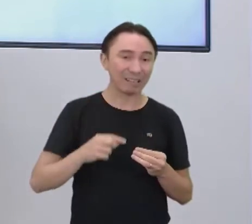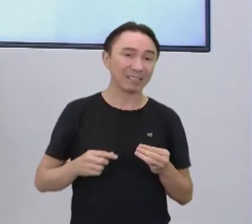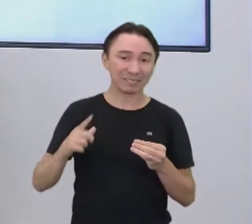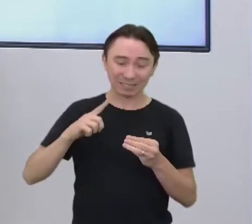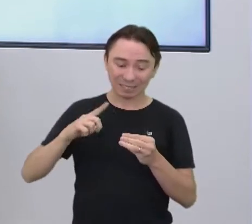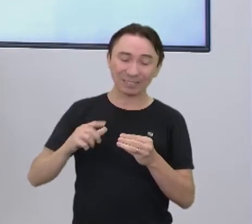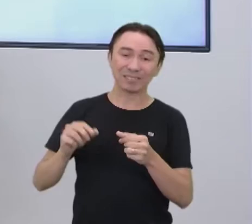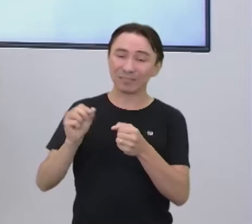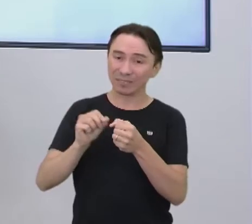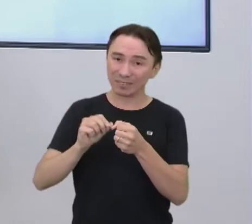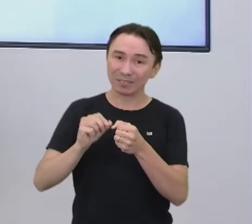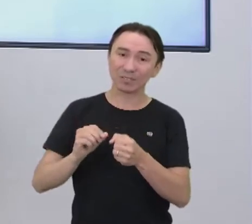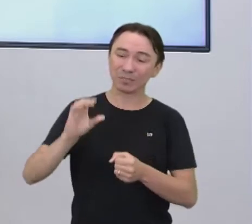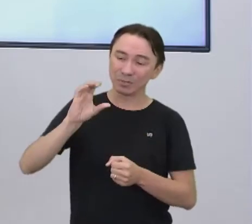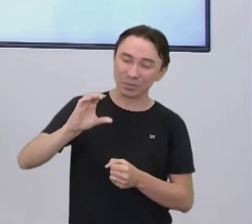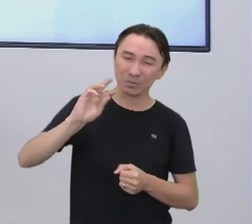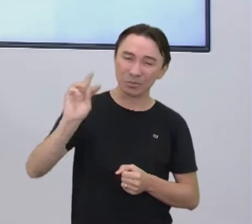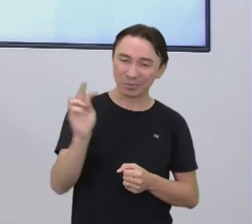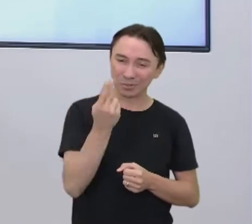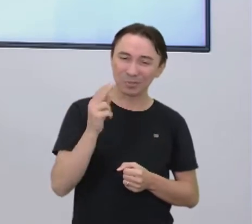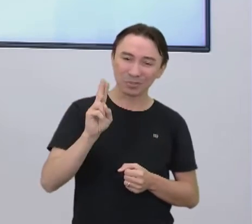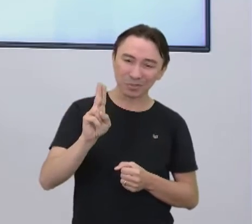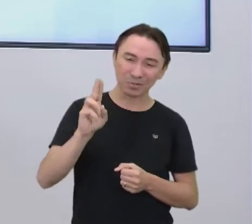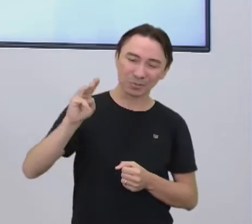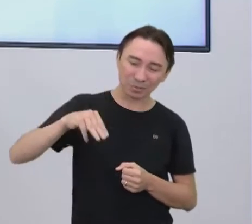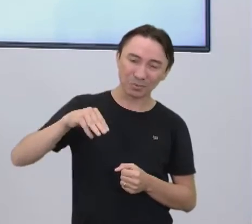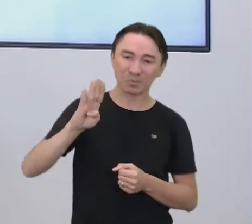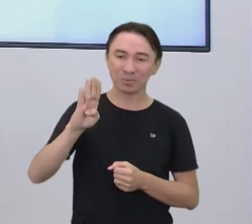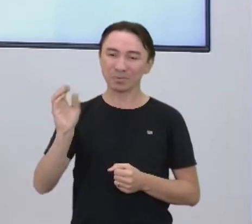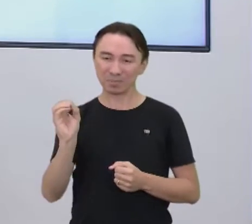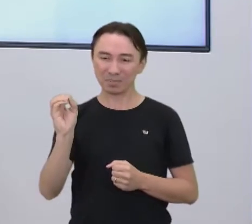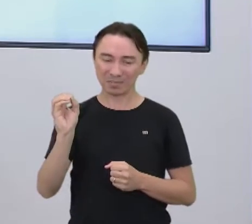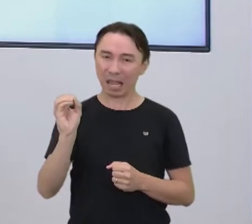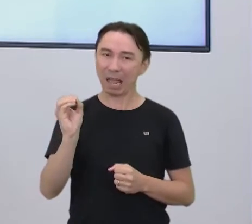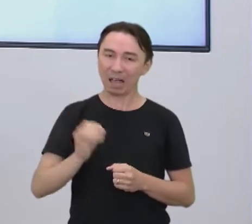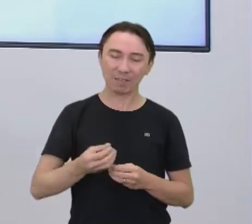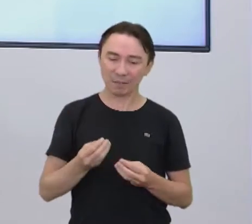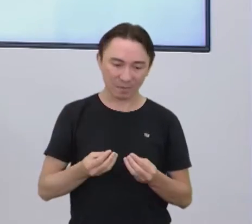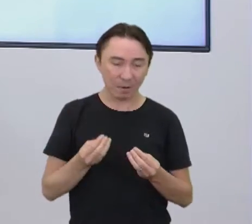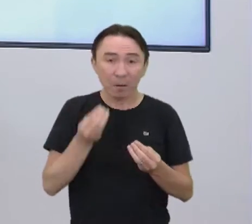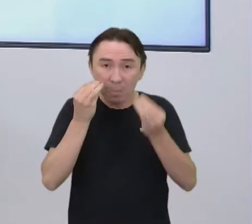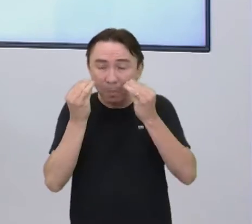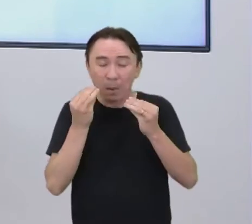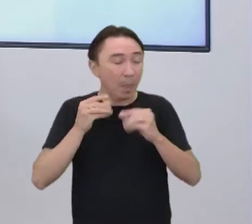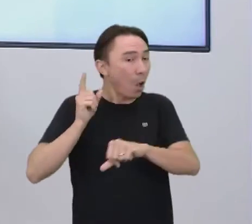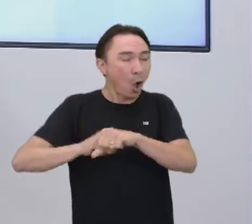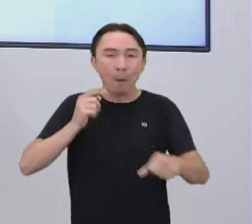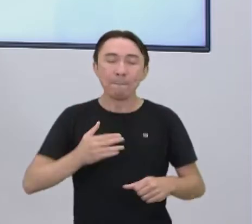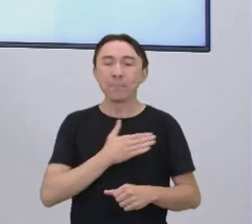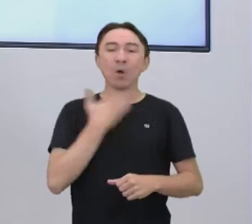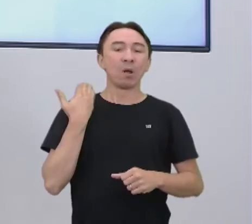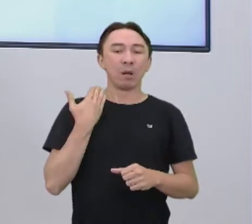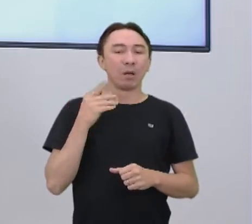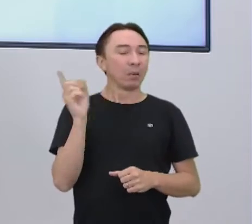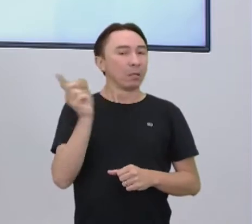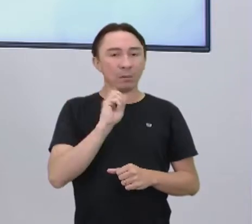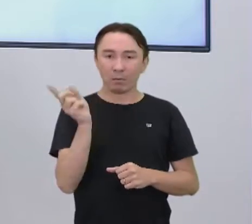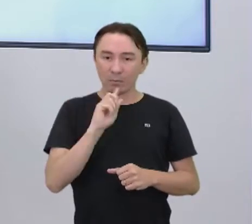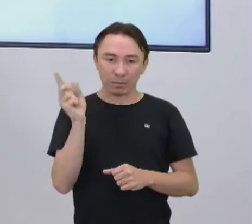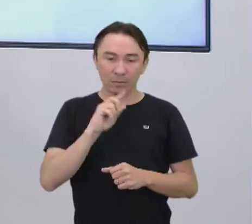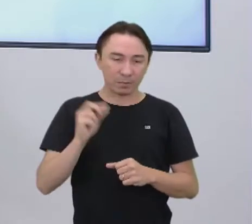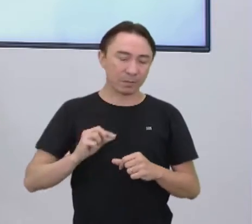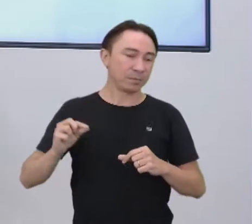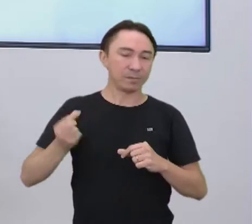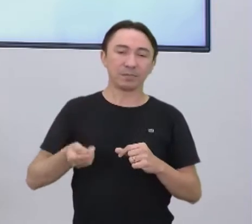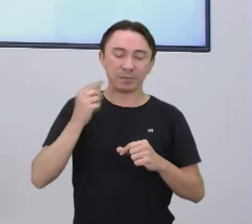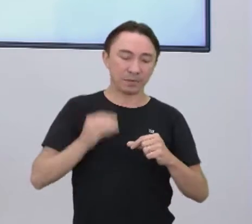e mercúrio não é uma coisa que é tipo, tomou, morreu. Né? Não é esse processo, mas é algo que vai se acumulando no organismo e os problemas são